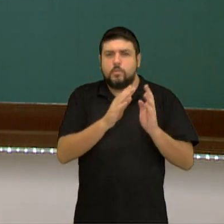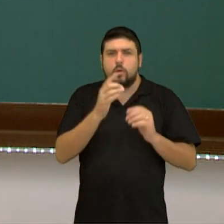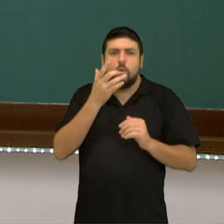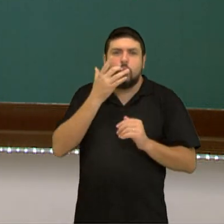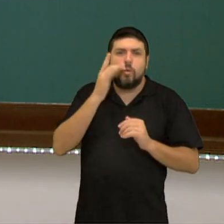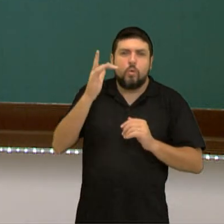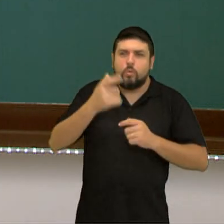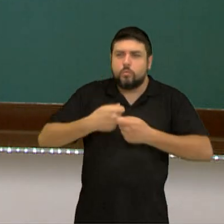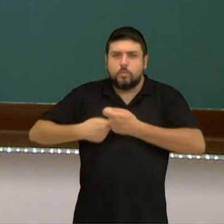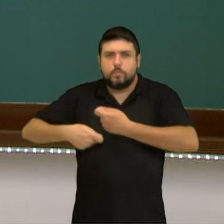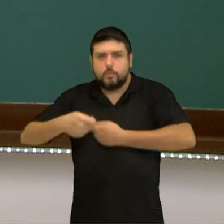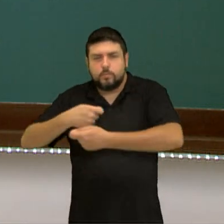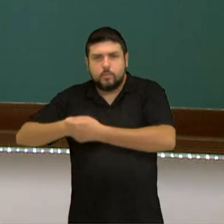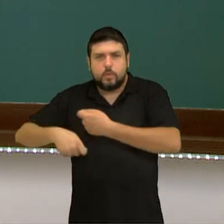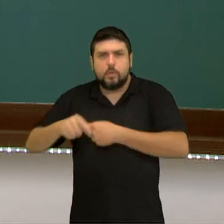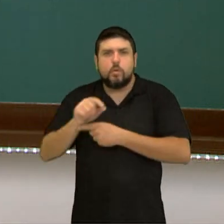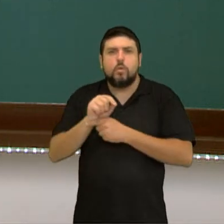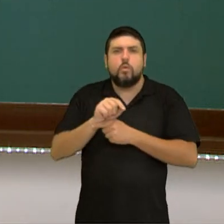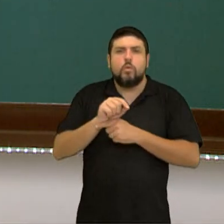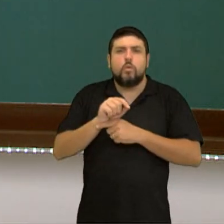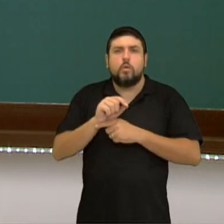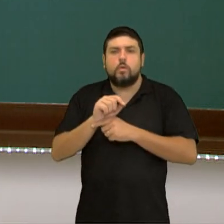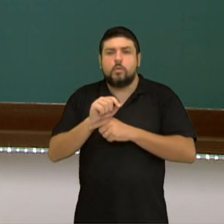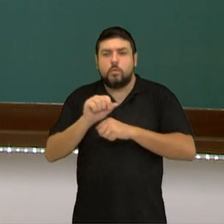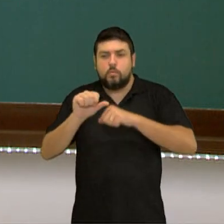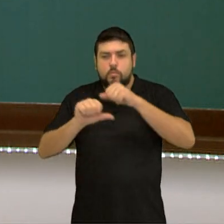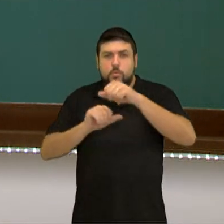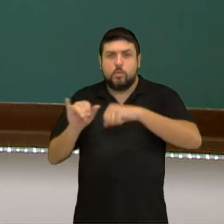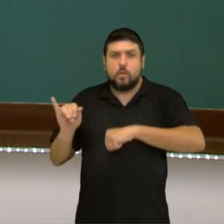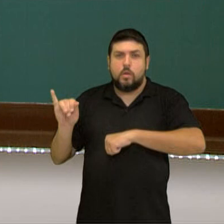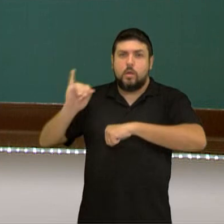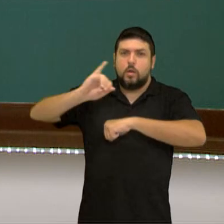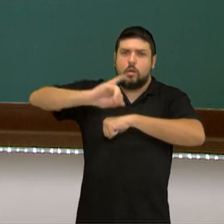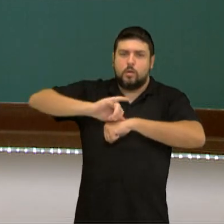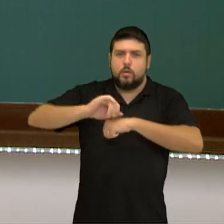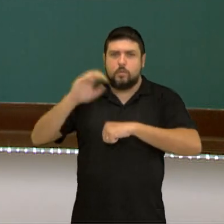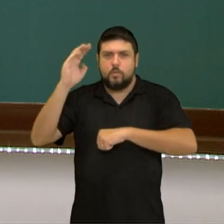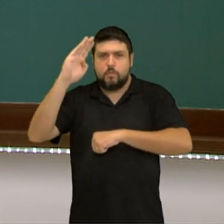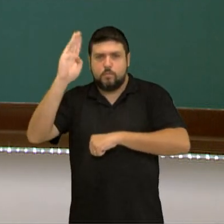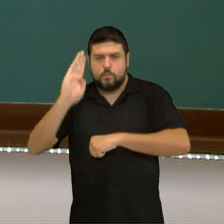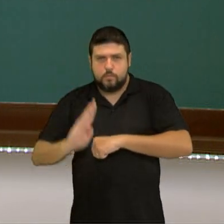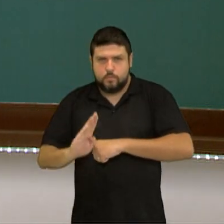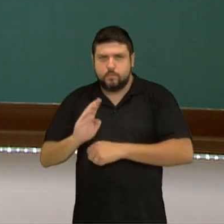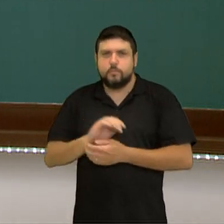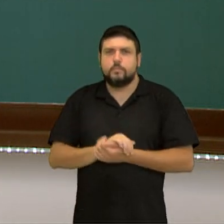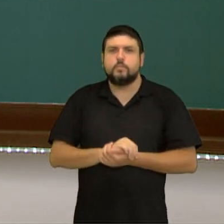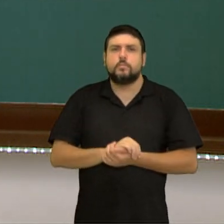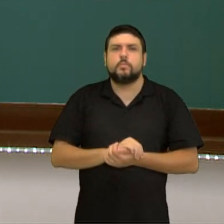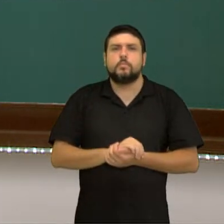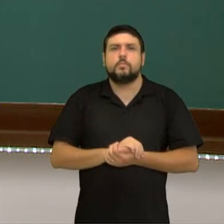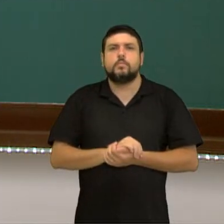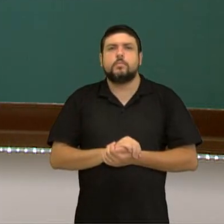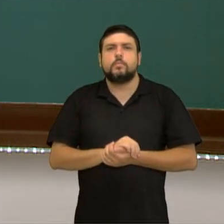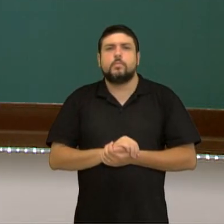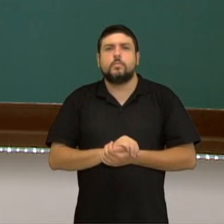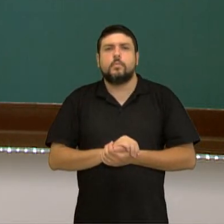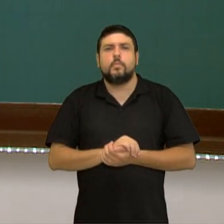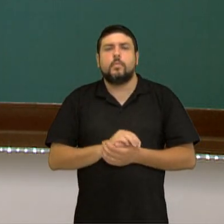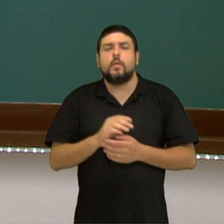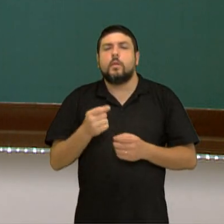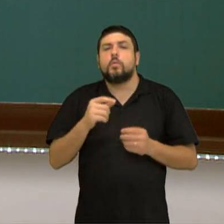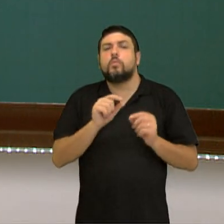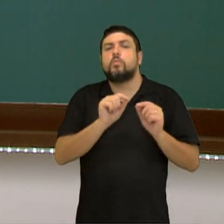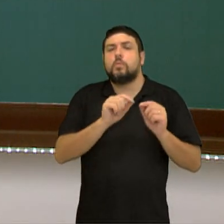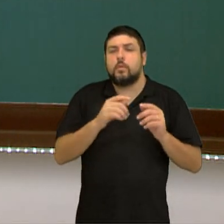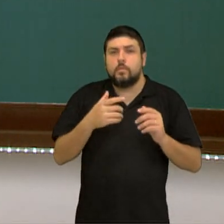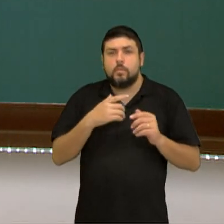Janeiro começa a ser o porto, ele se torna em 1763 a capital nacional, né? E ela vai trazer a